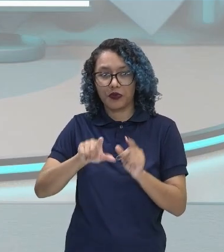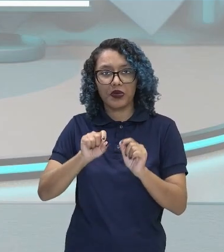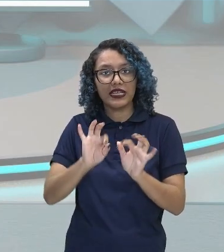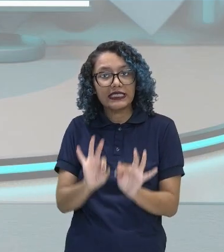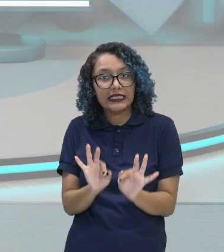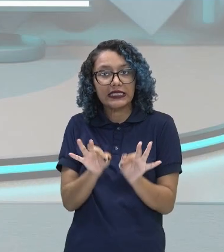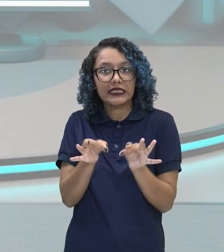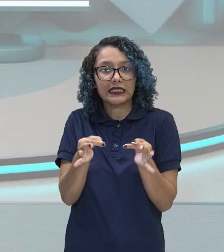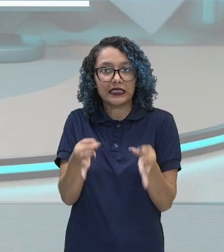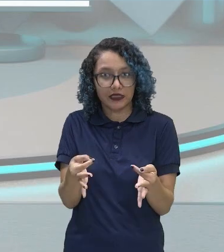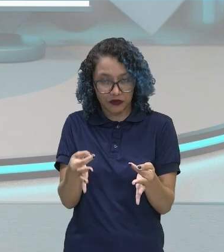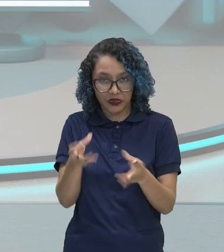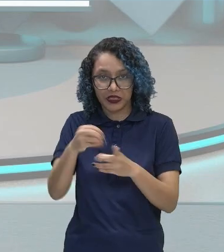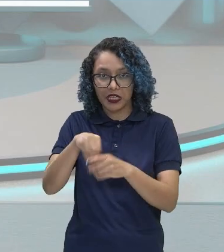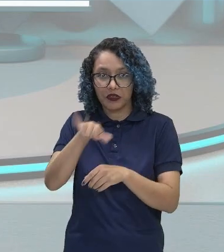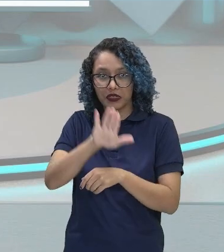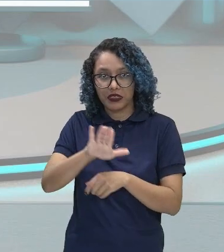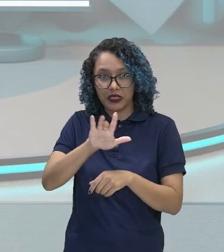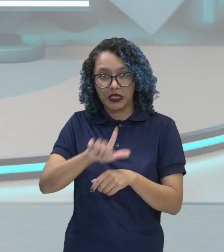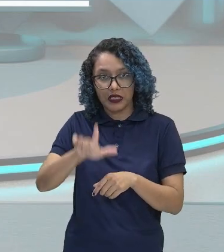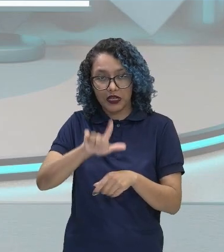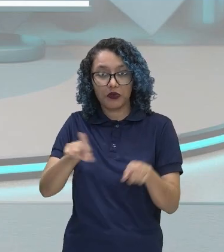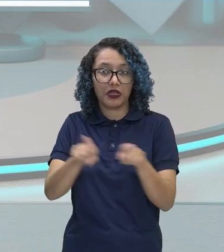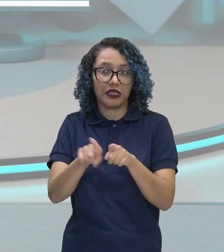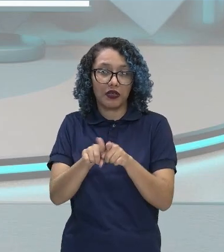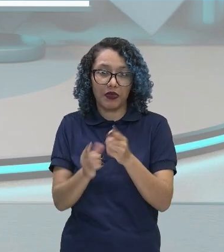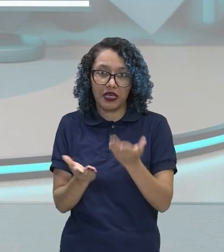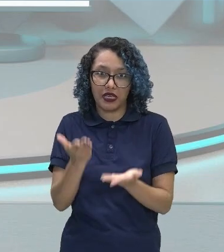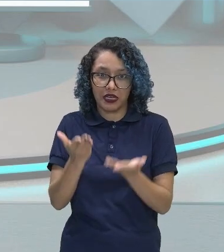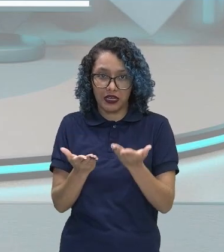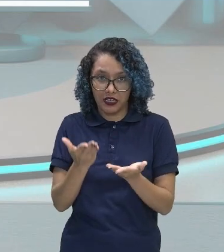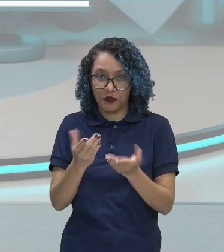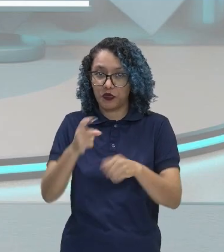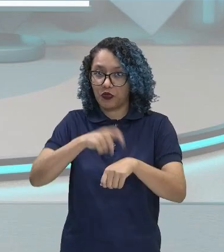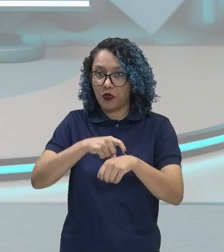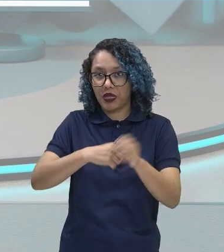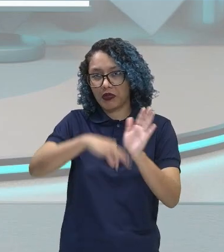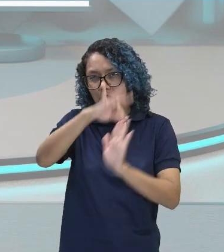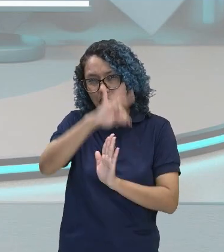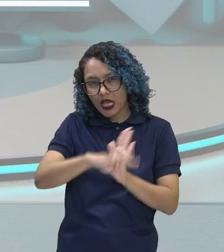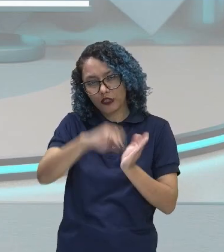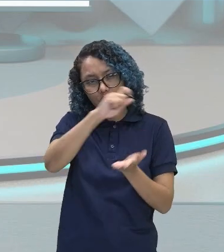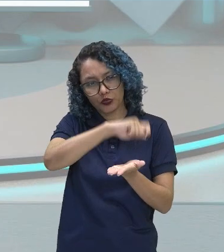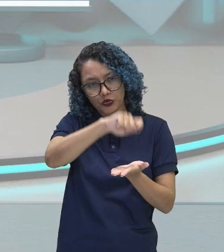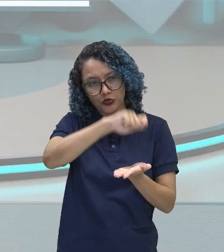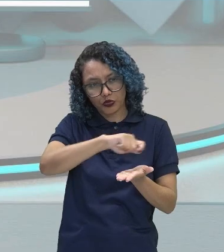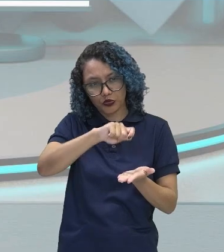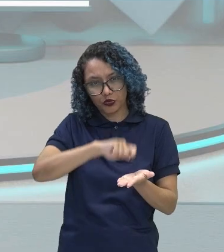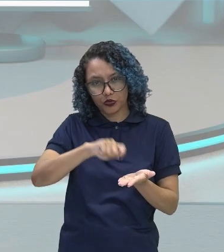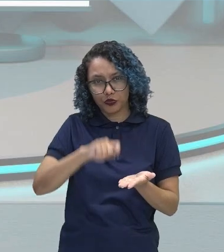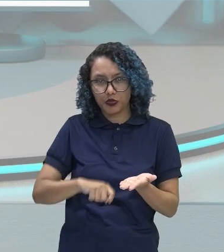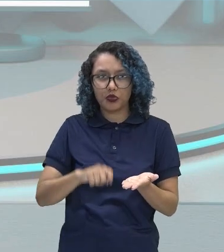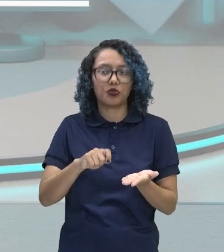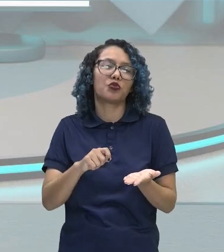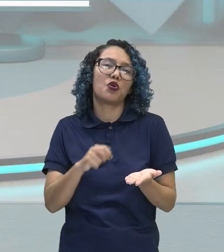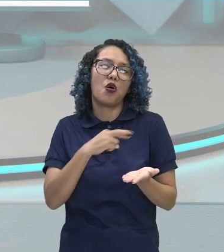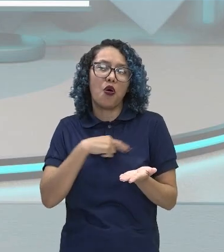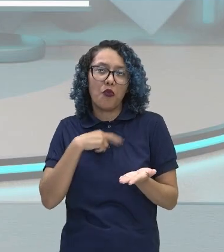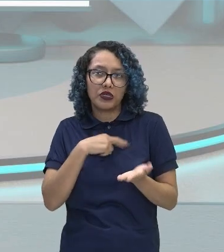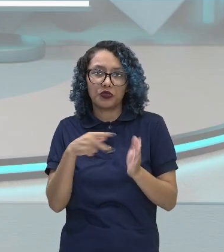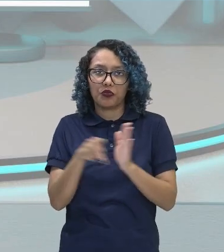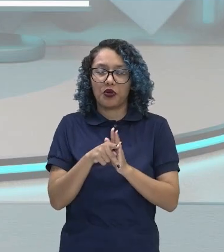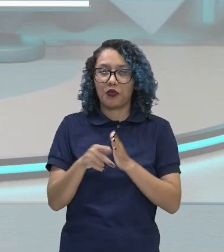simplicidade e equilíbrio na produção textual, na produção dos romances do período,